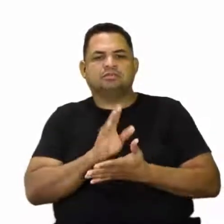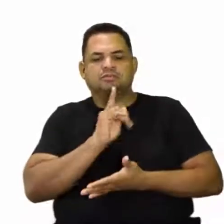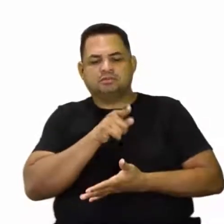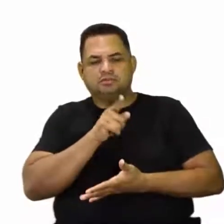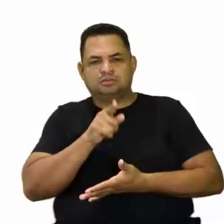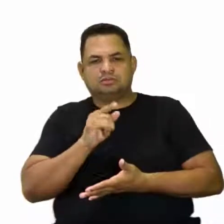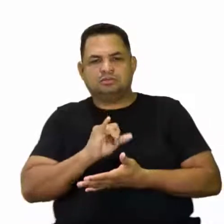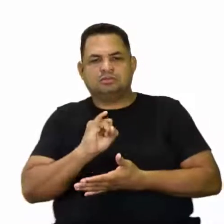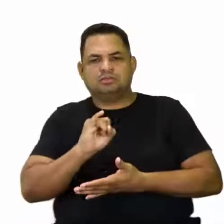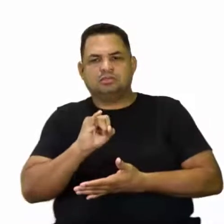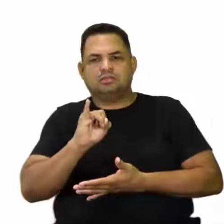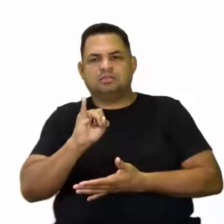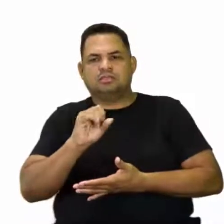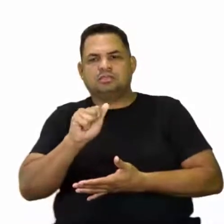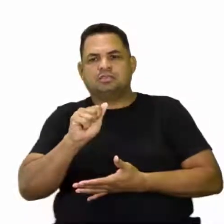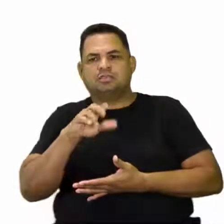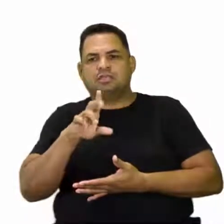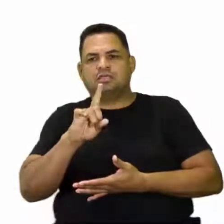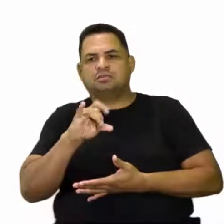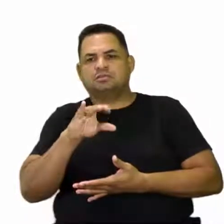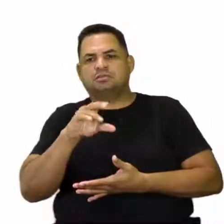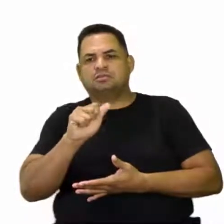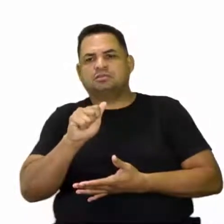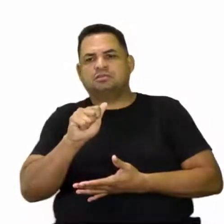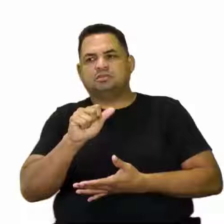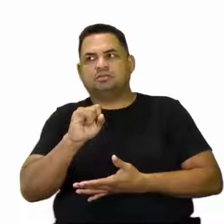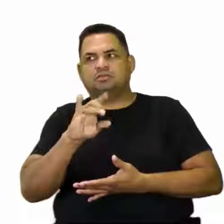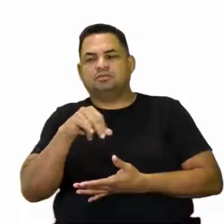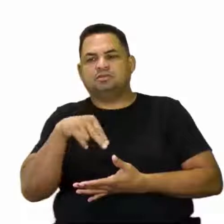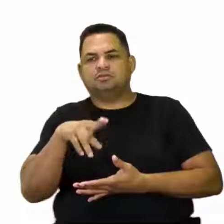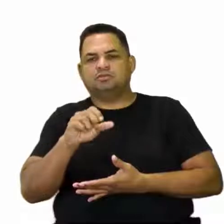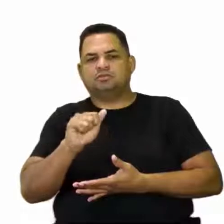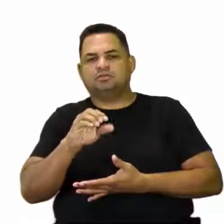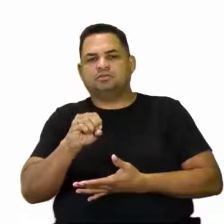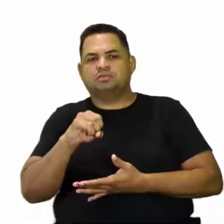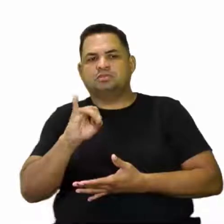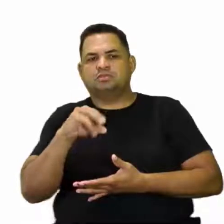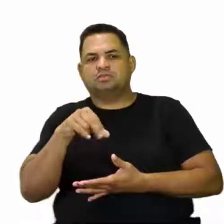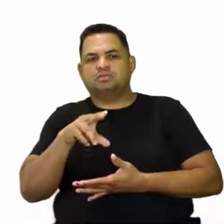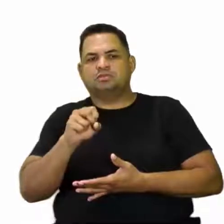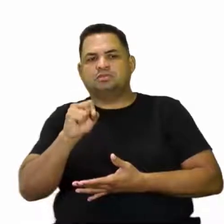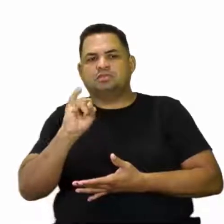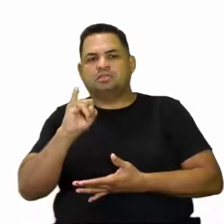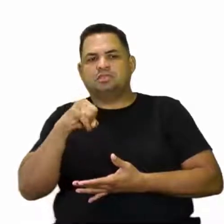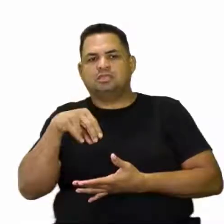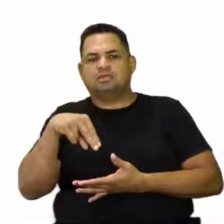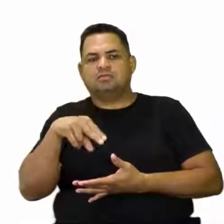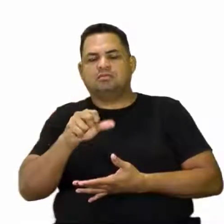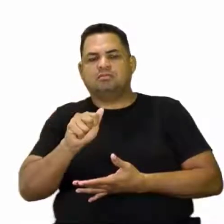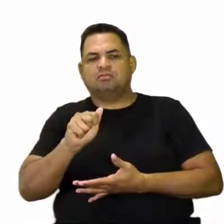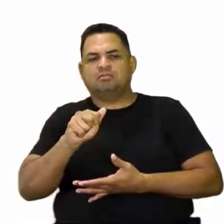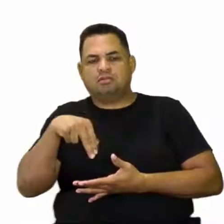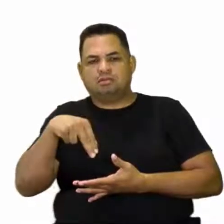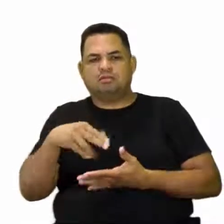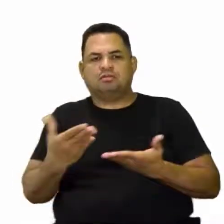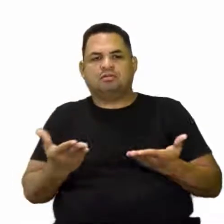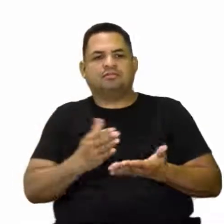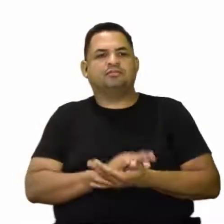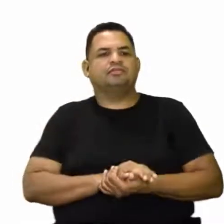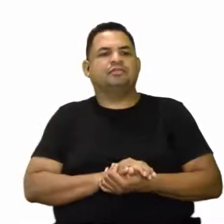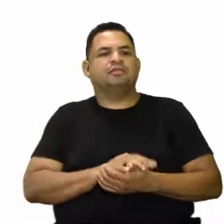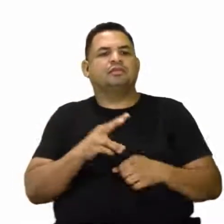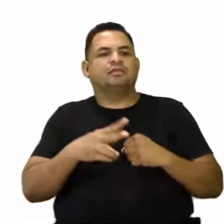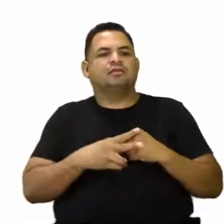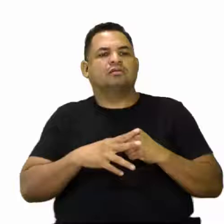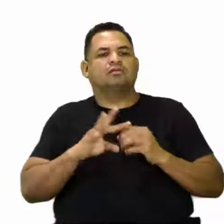sequência: ia, ias, ia, íamos, ias, ia. Por exemplo, verbo terminado em AR,